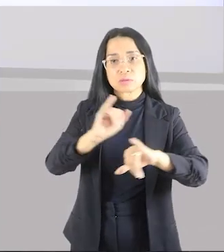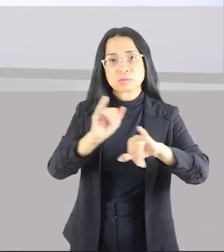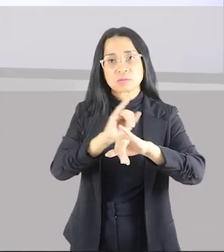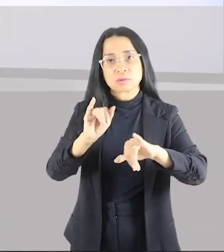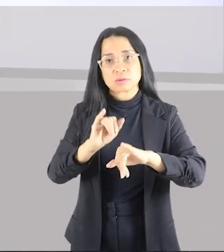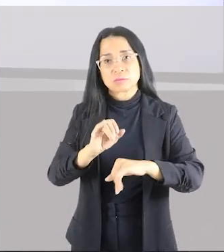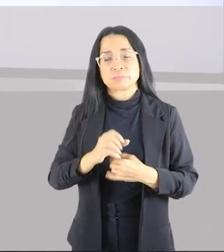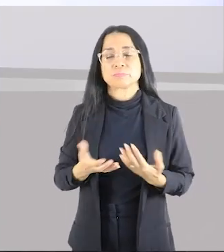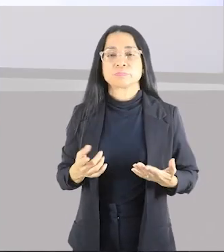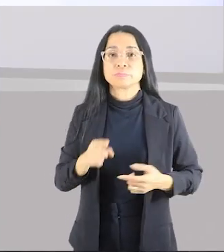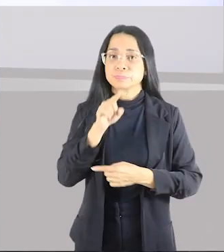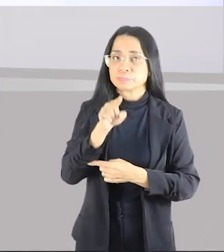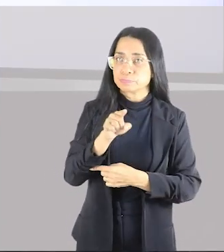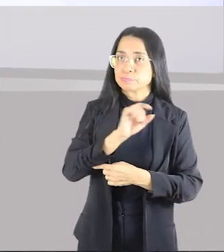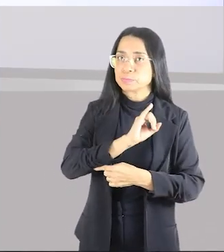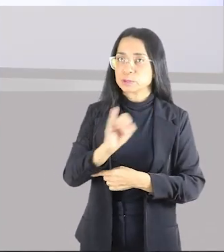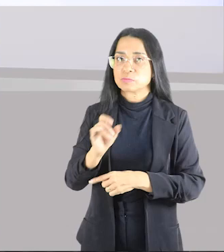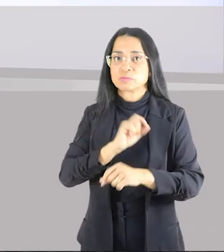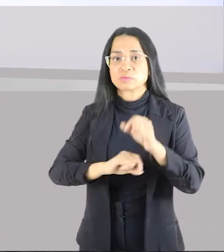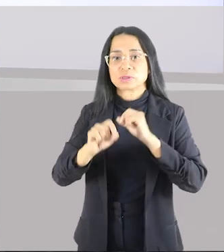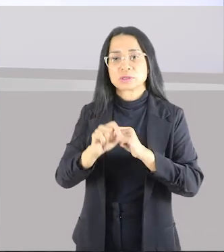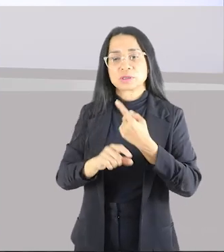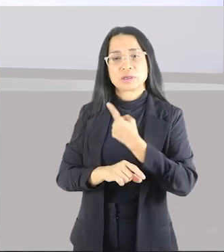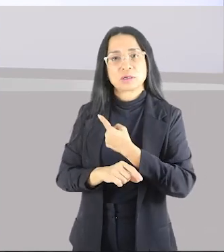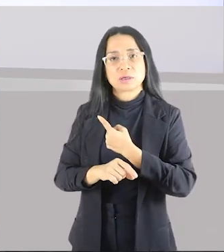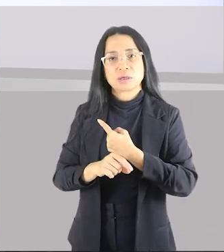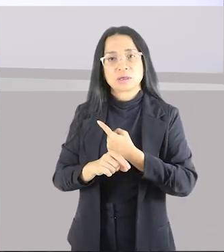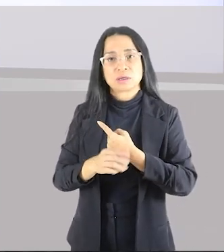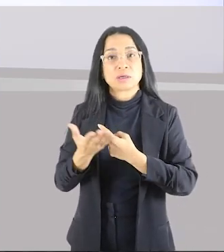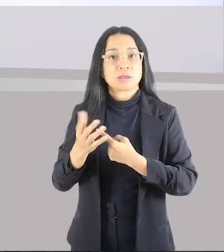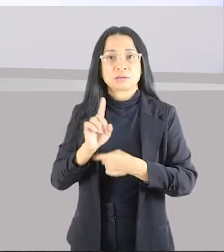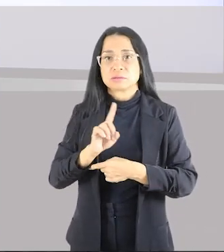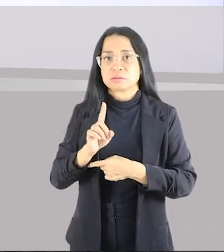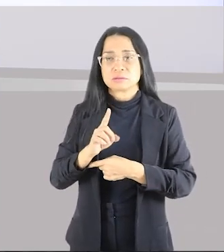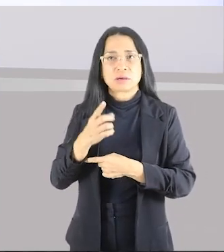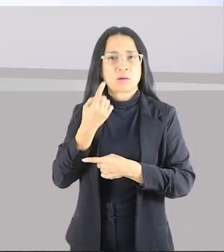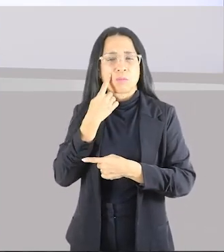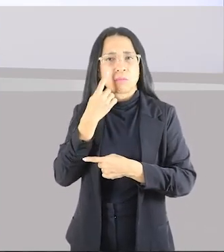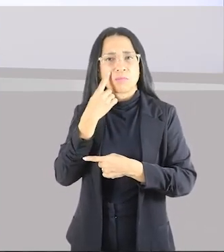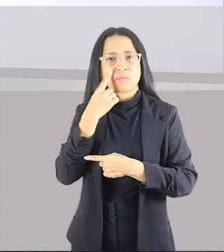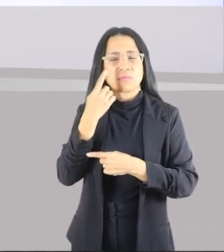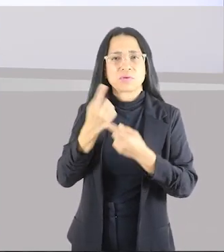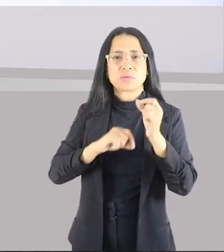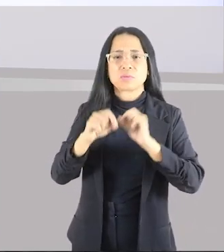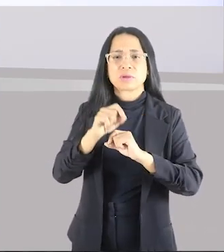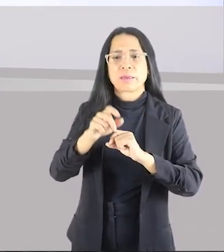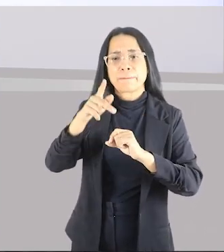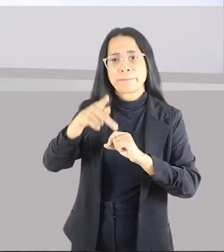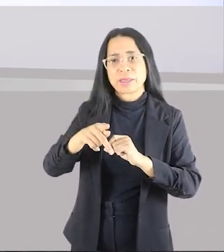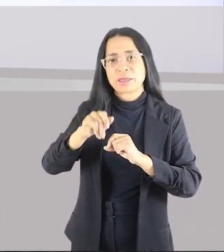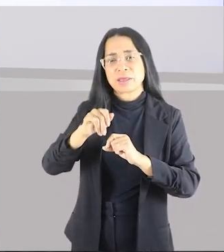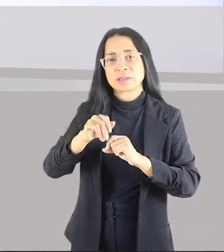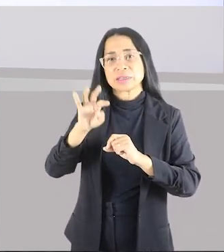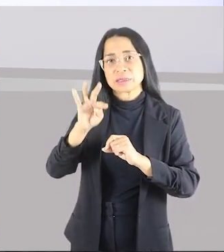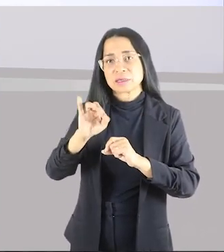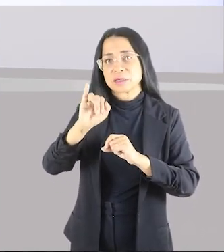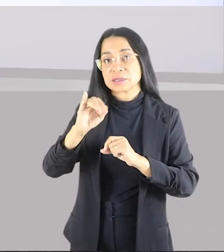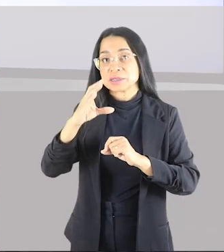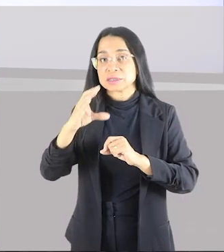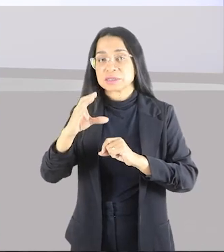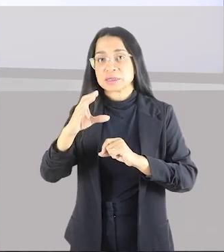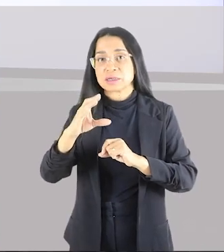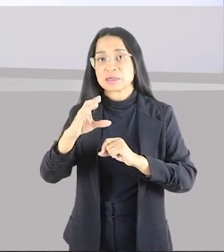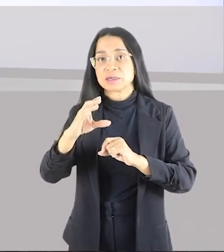você ainda não ouviu falar da sigla TIC, e a gente fala isso, TICs, é hora de